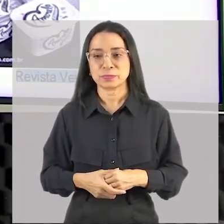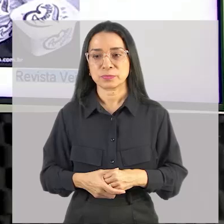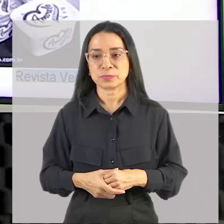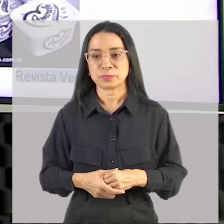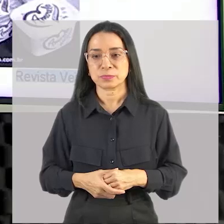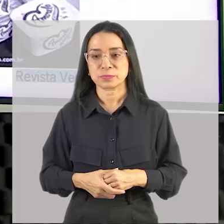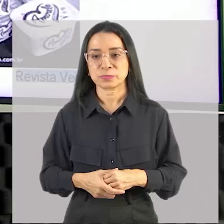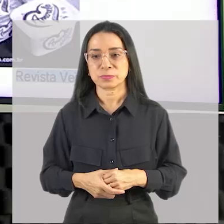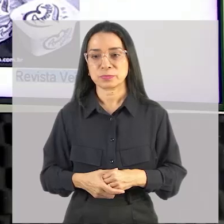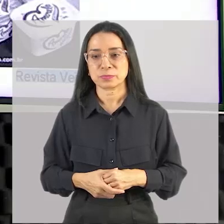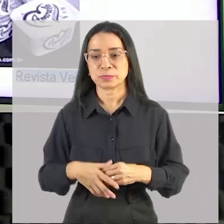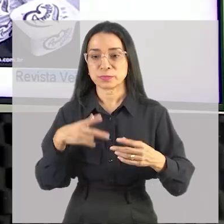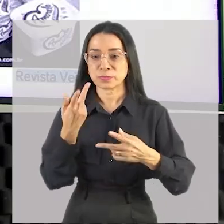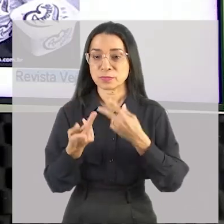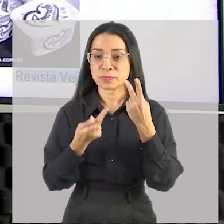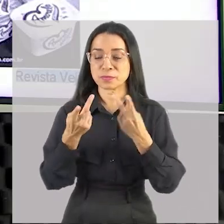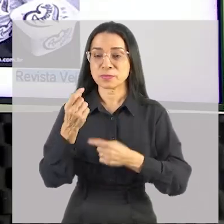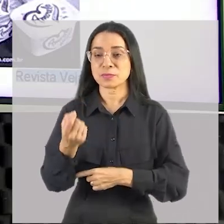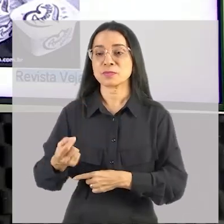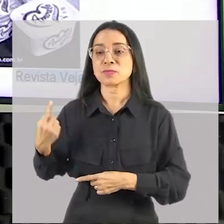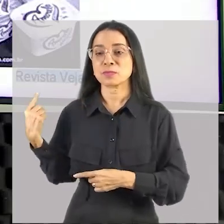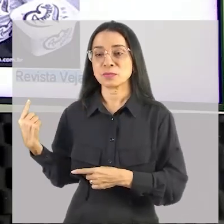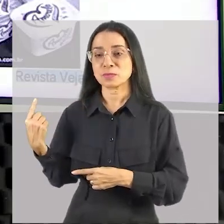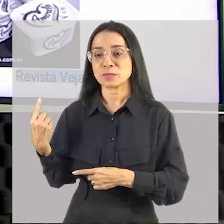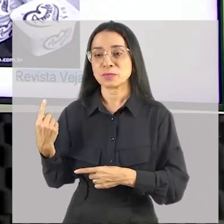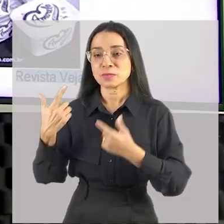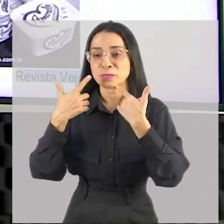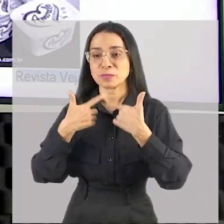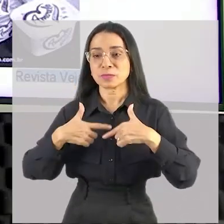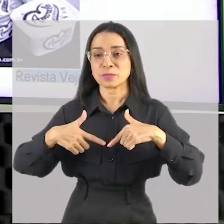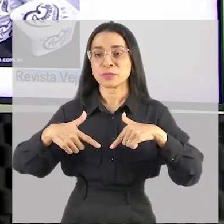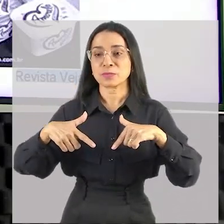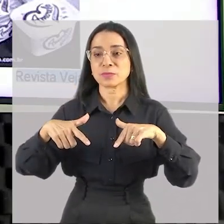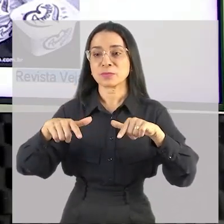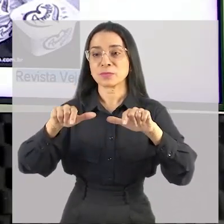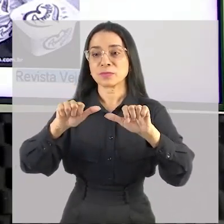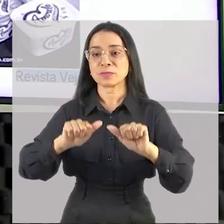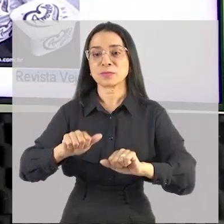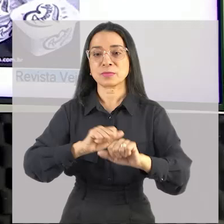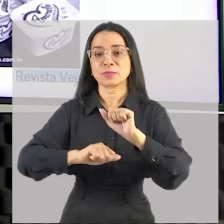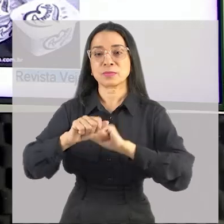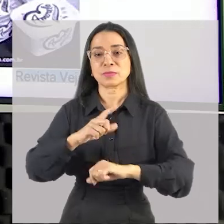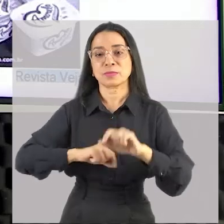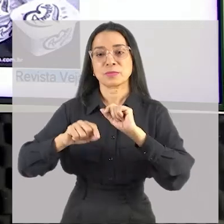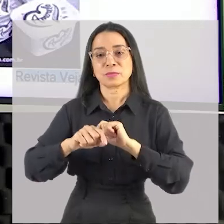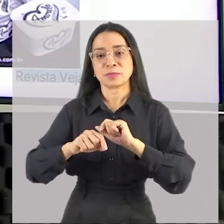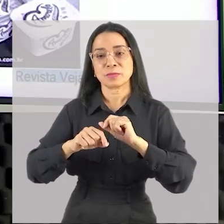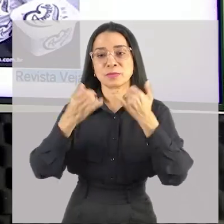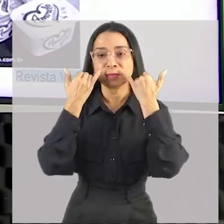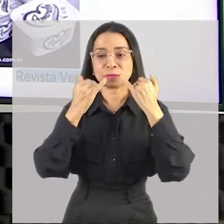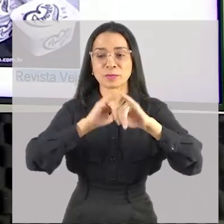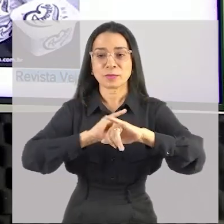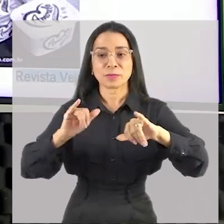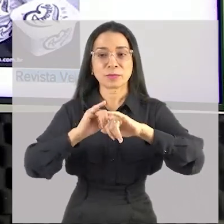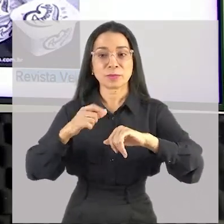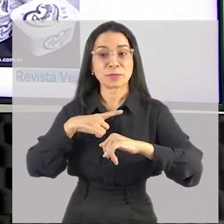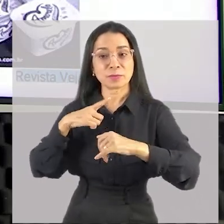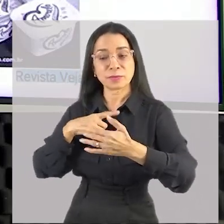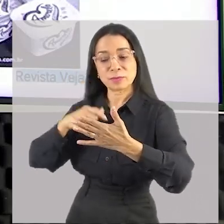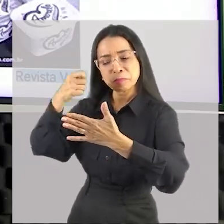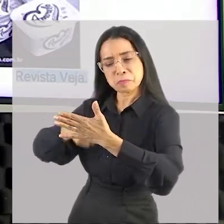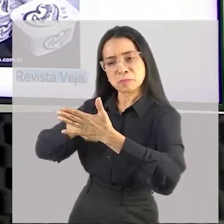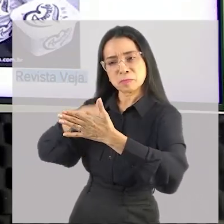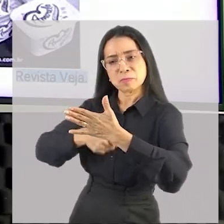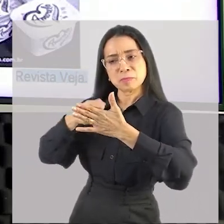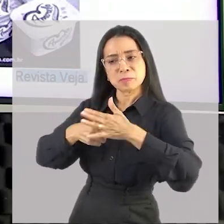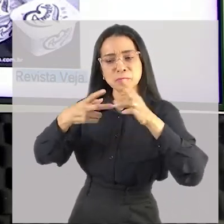a linguagem da propaganda enfrenta o desafio de prender a atenção do destinatário. Lembra que eu coloquei